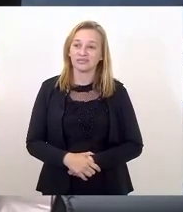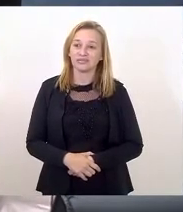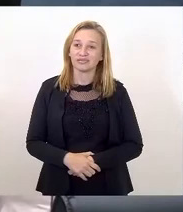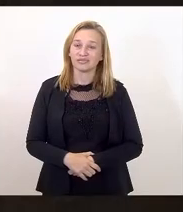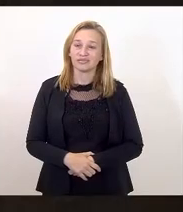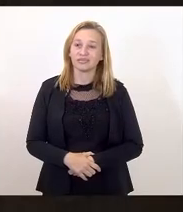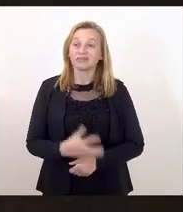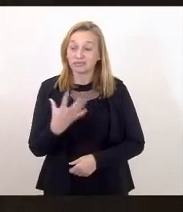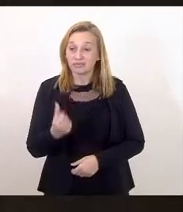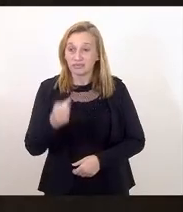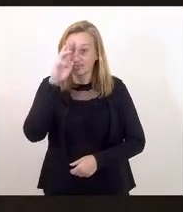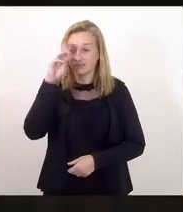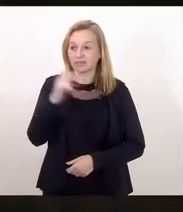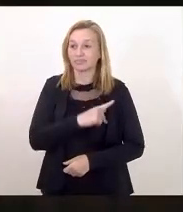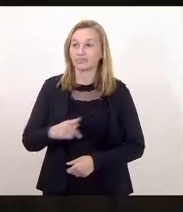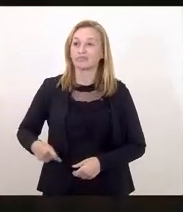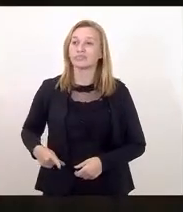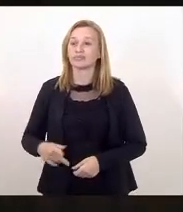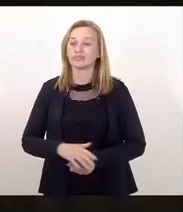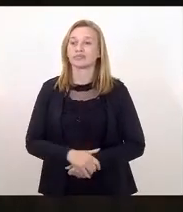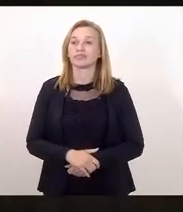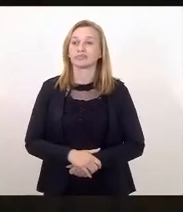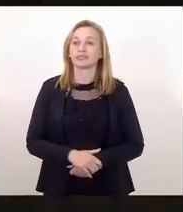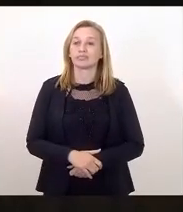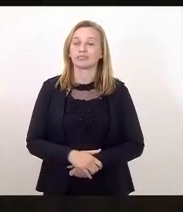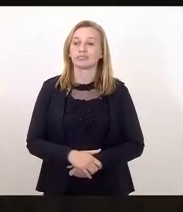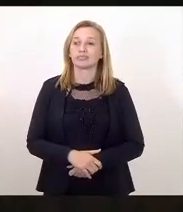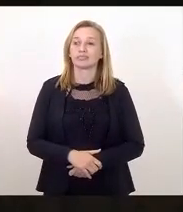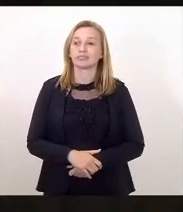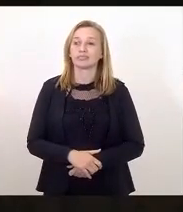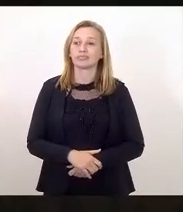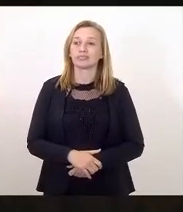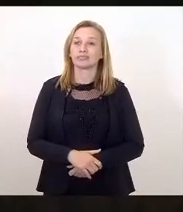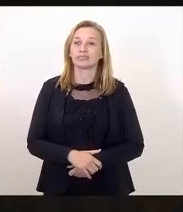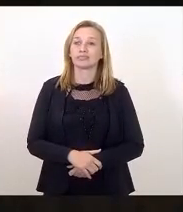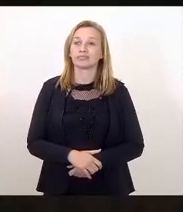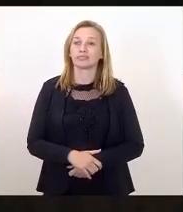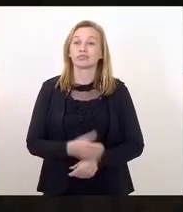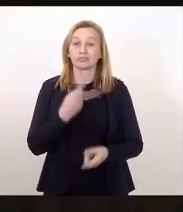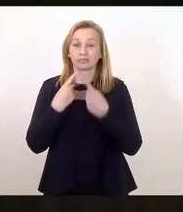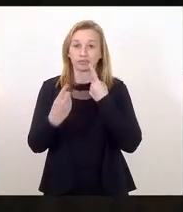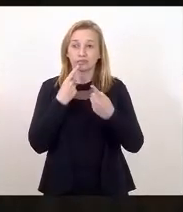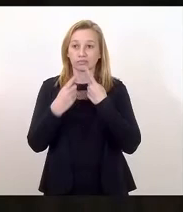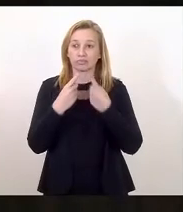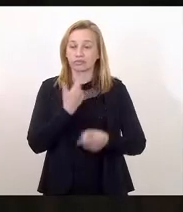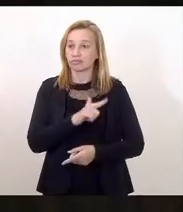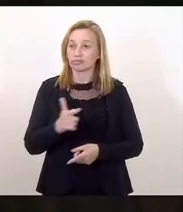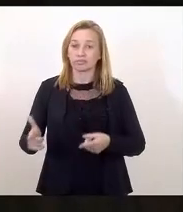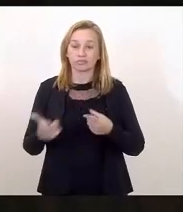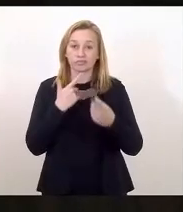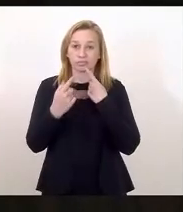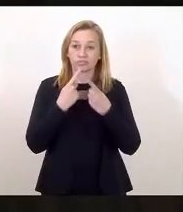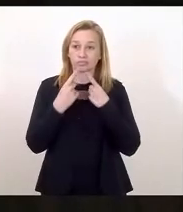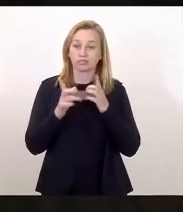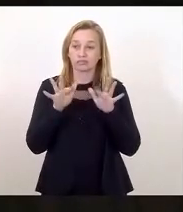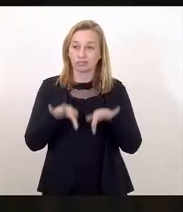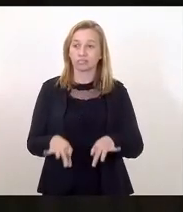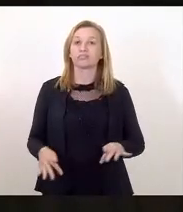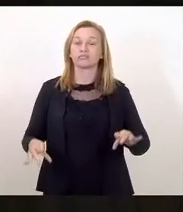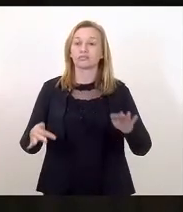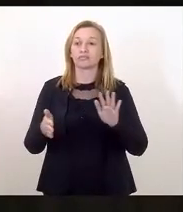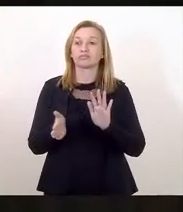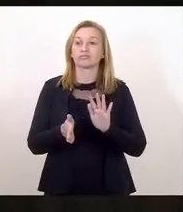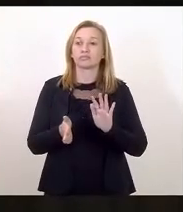Favorável, presidente. Com os pareceres emitidos em discussão. Não havendo quem queira discutir, encerrado a